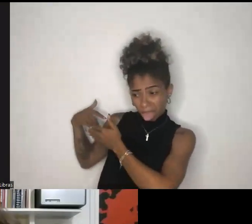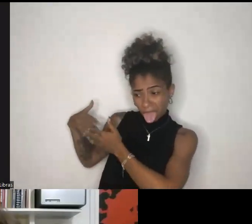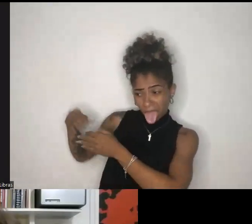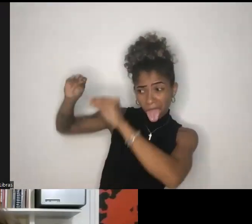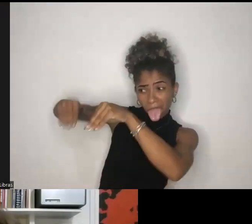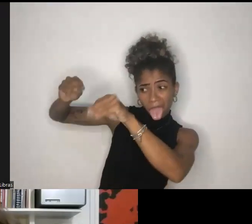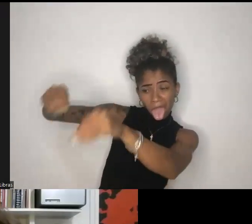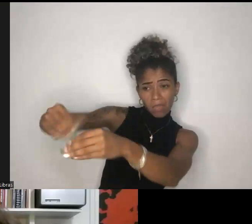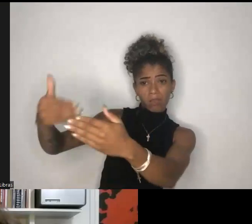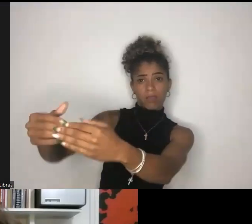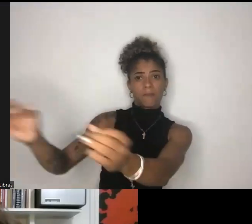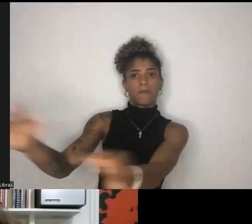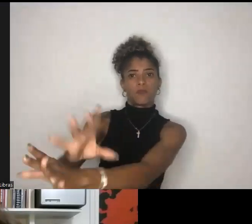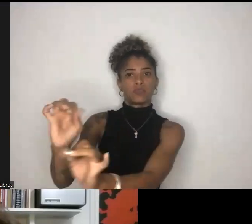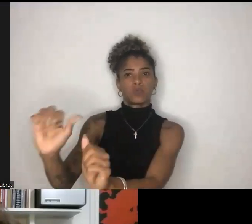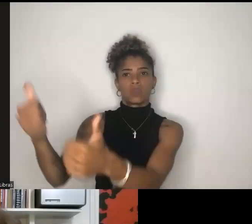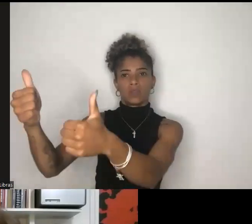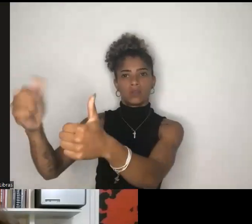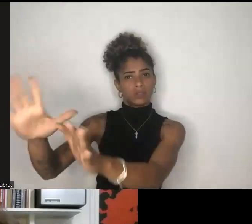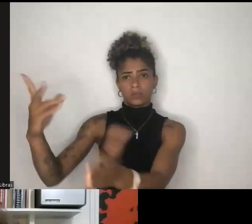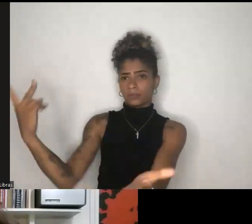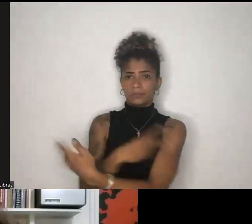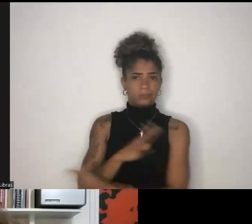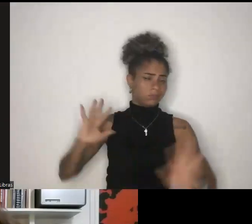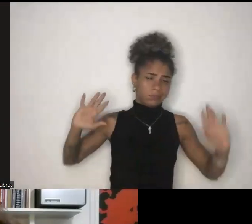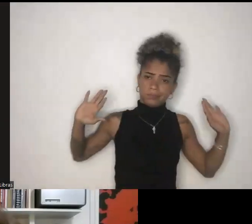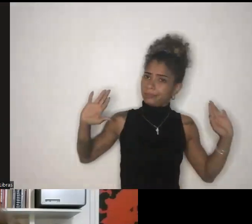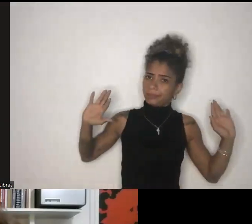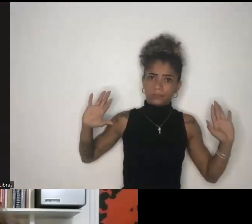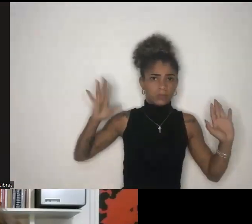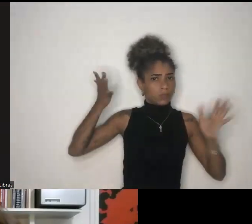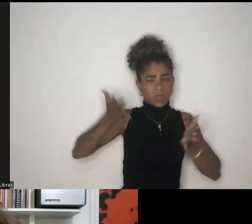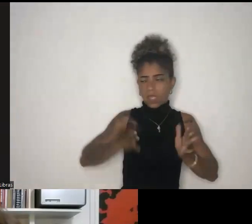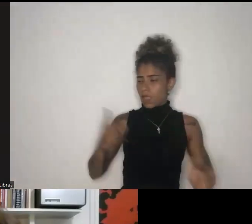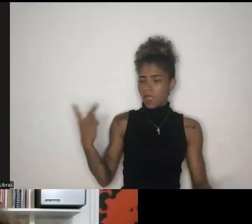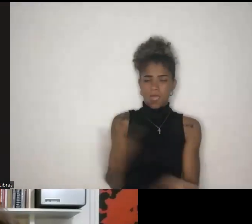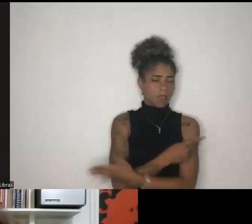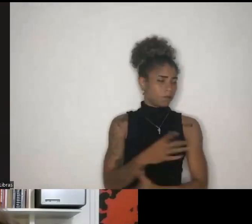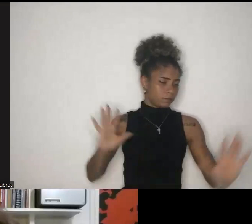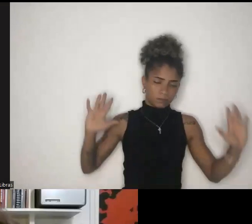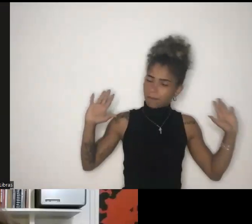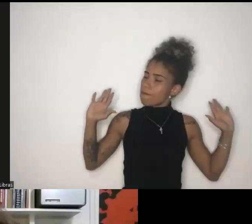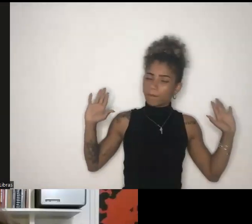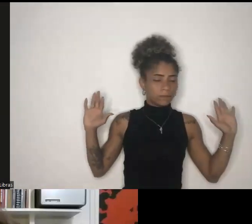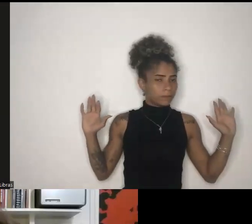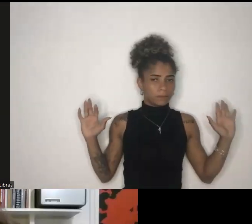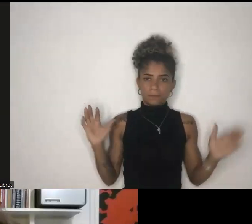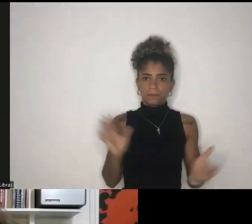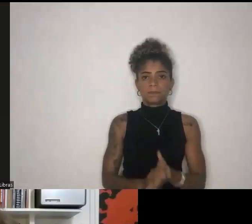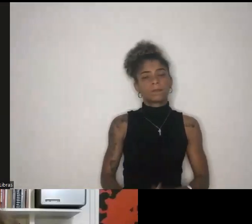que se dane todo mundo já tá já nasceu no fracasso já é um fracasso então eu lido